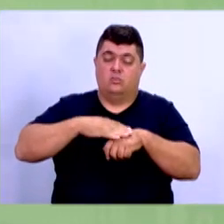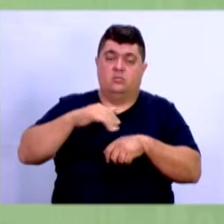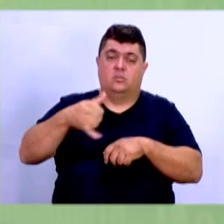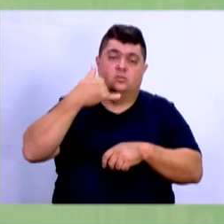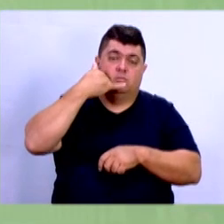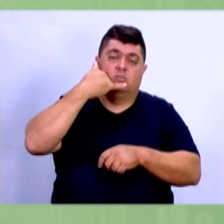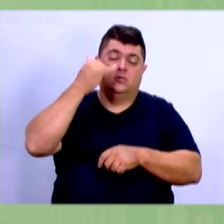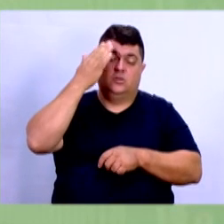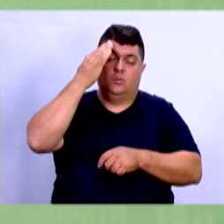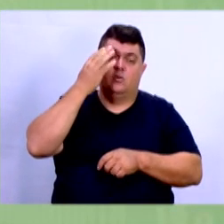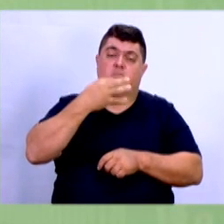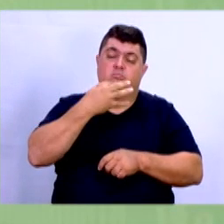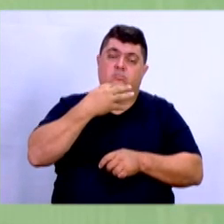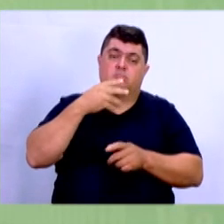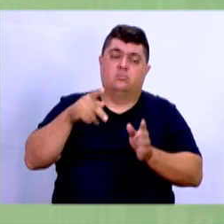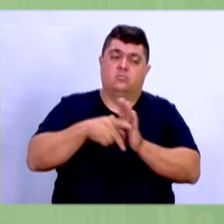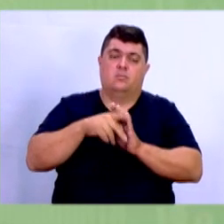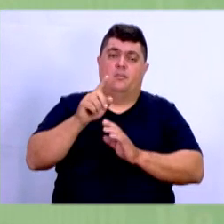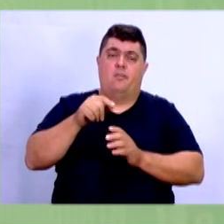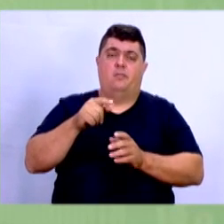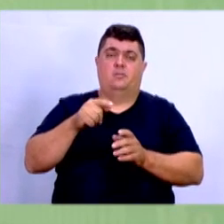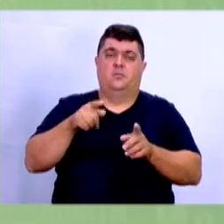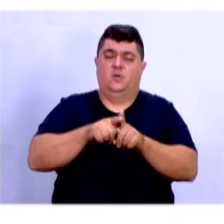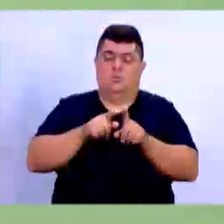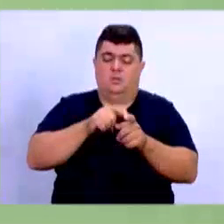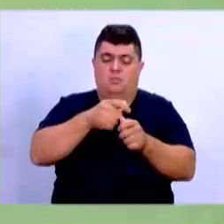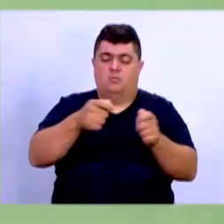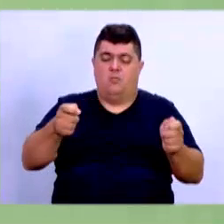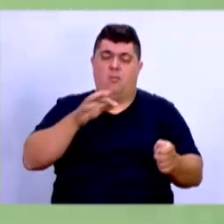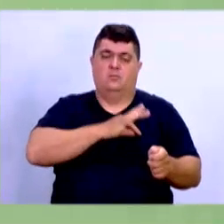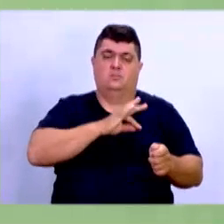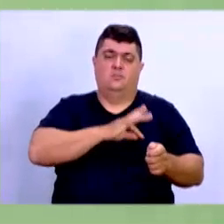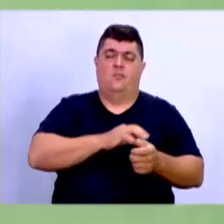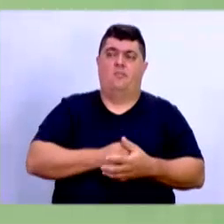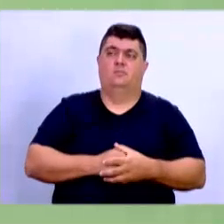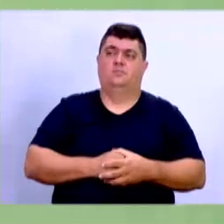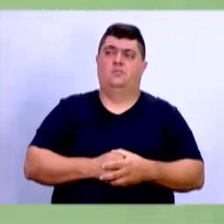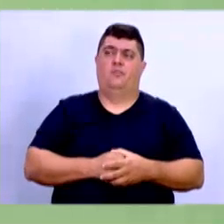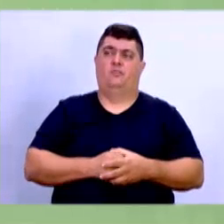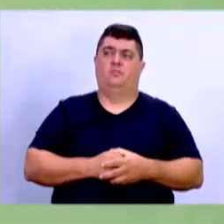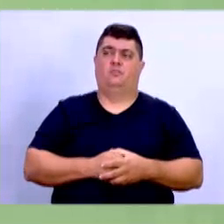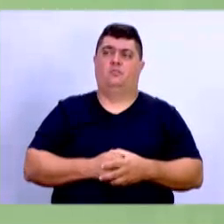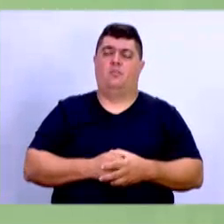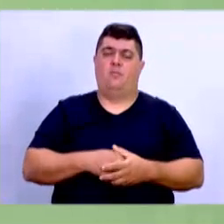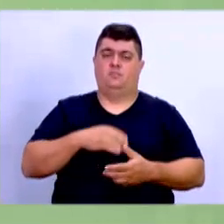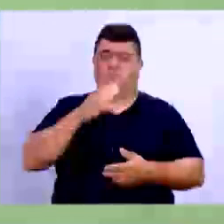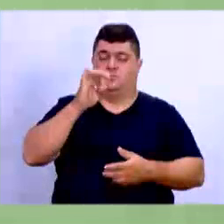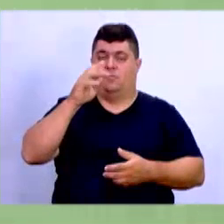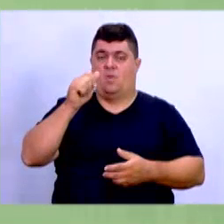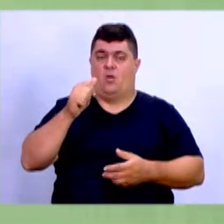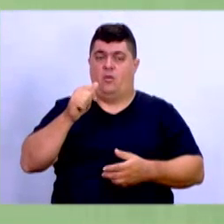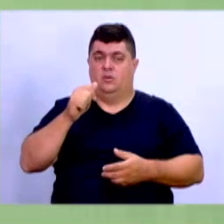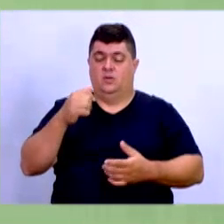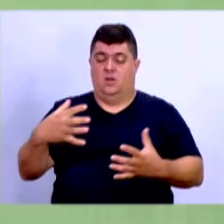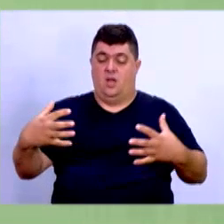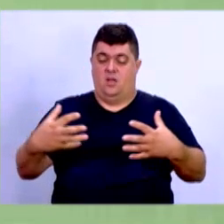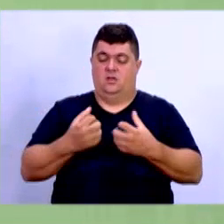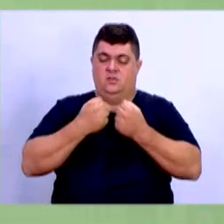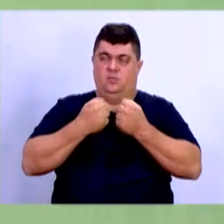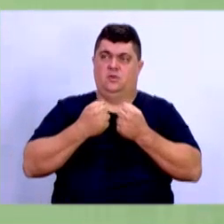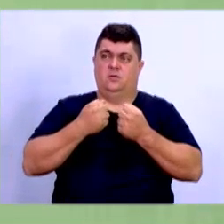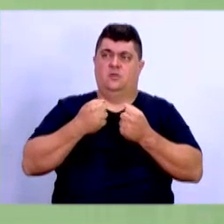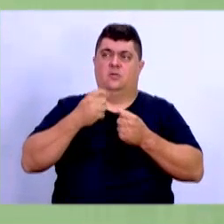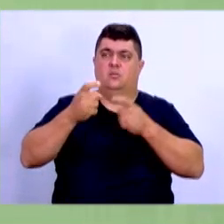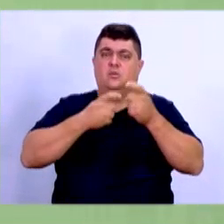tem que estar treinado para esse processo. E o pagamento de funcionários, como eu falei. O setor de contas a receber já é o inverso, né? Ele